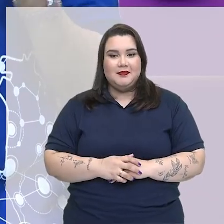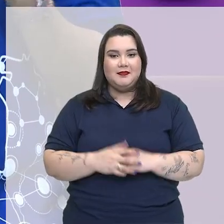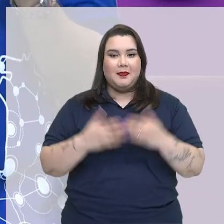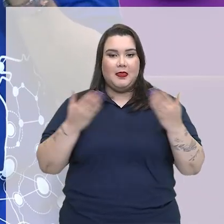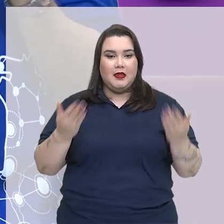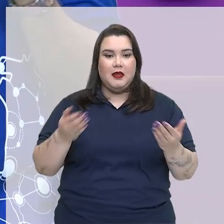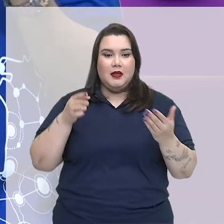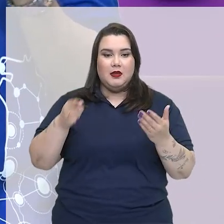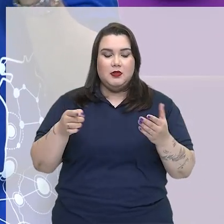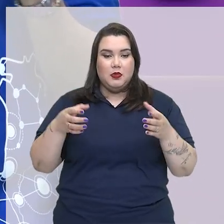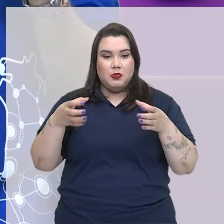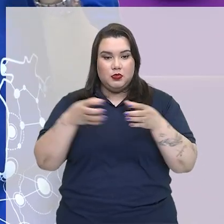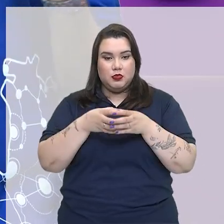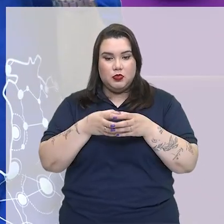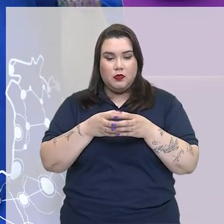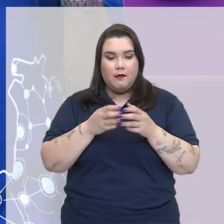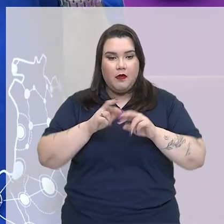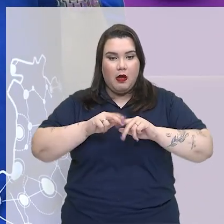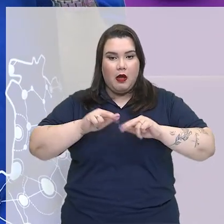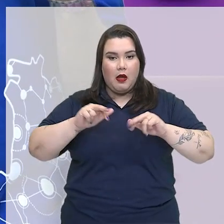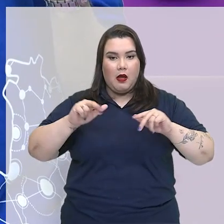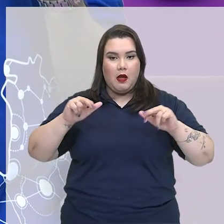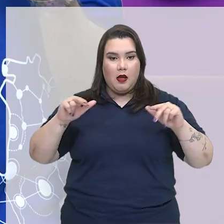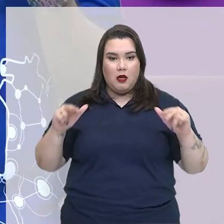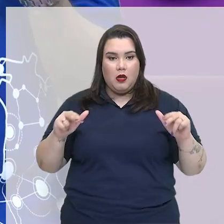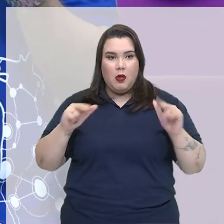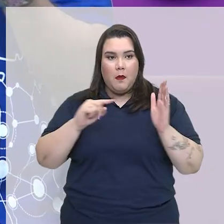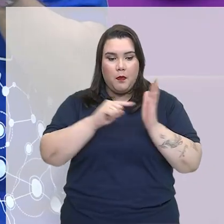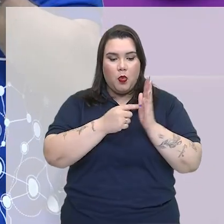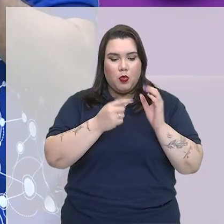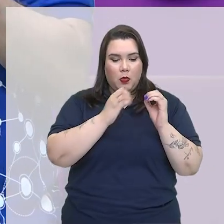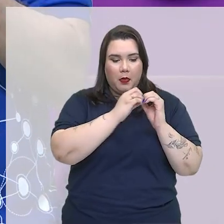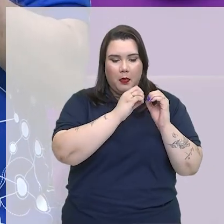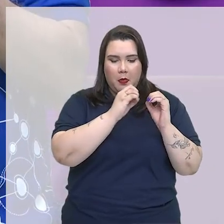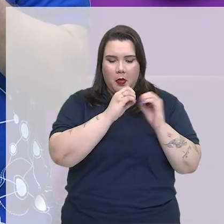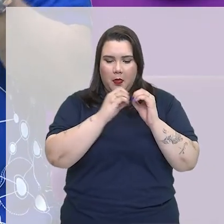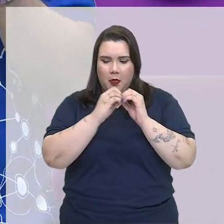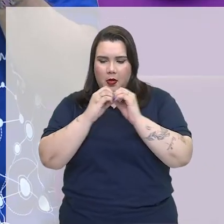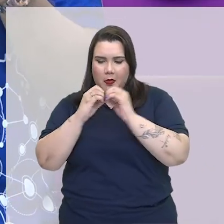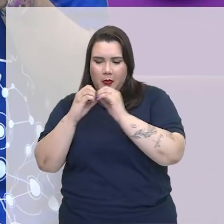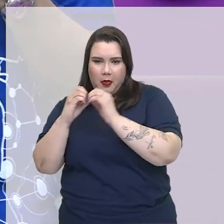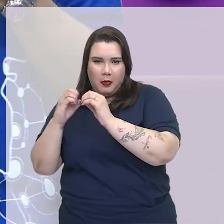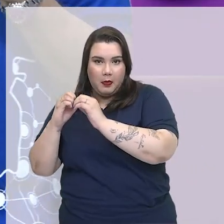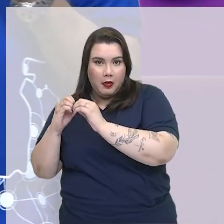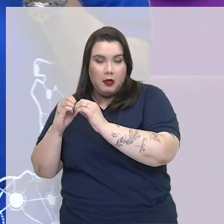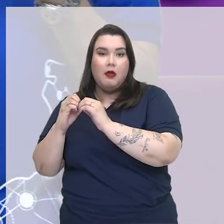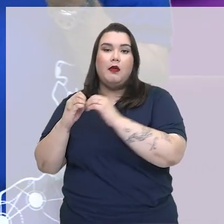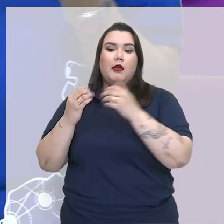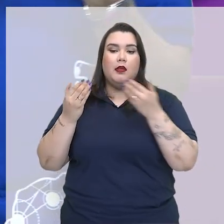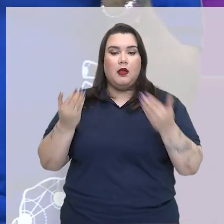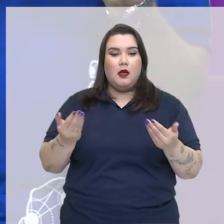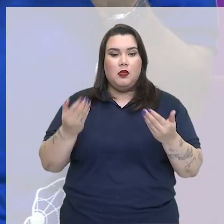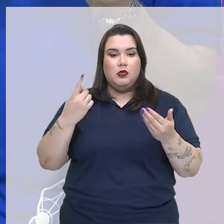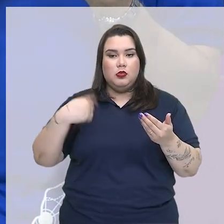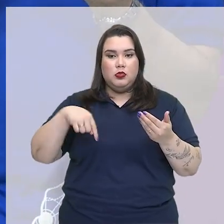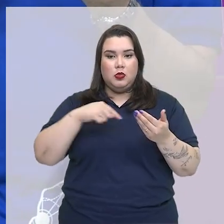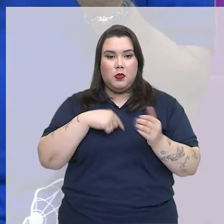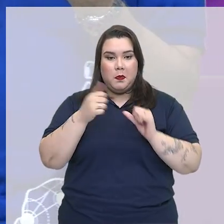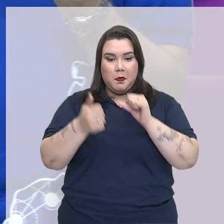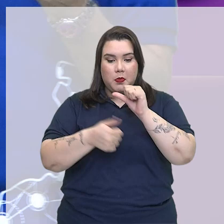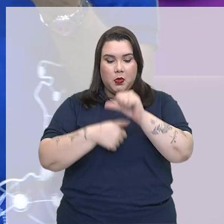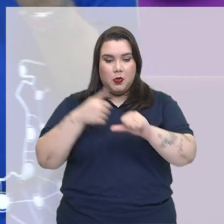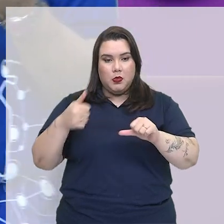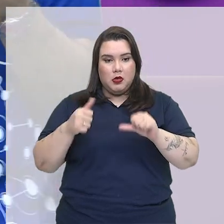Esse conjunto, né, que é essa ideia, essa coisa de um coladinho no outro, quando nós passamos para uma forma